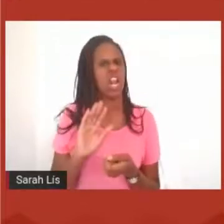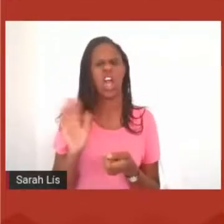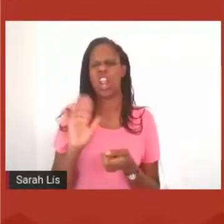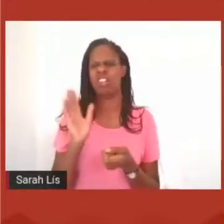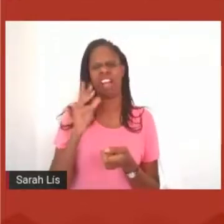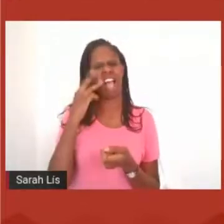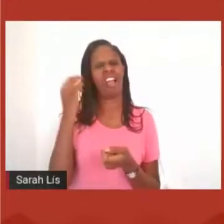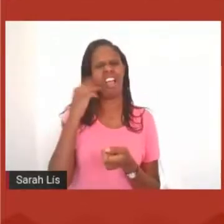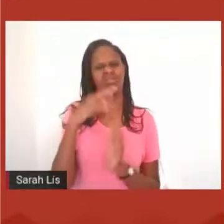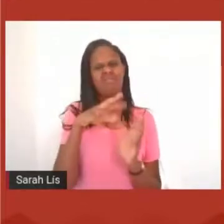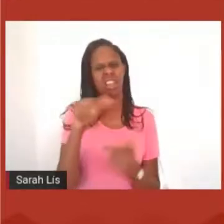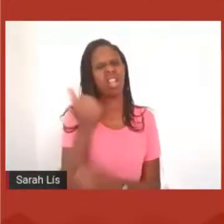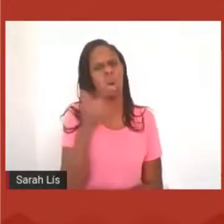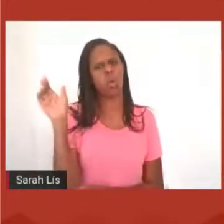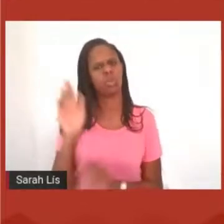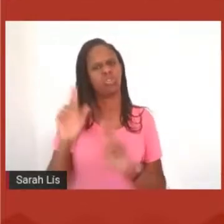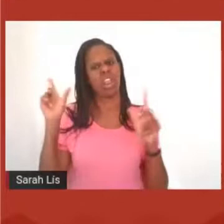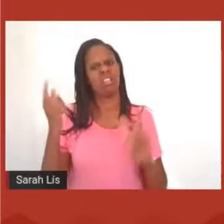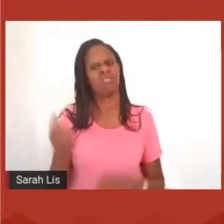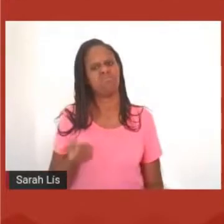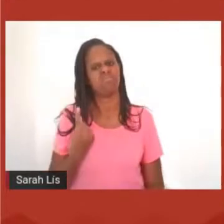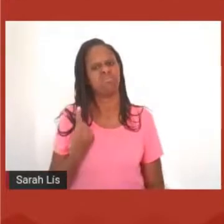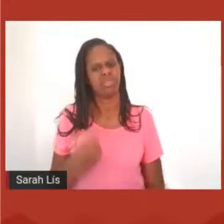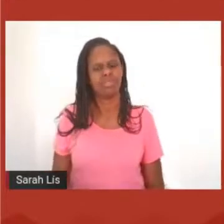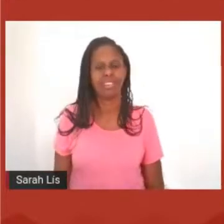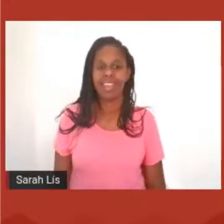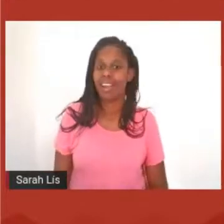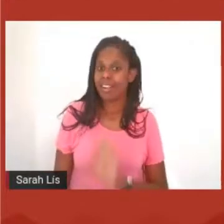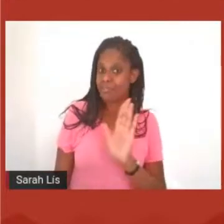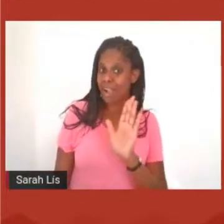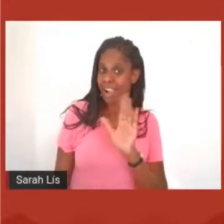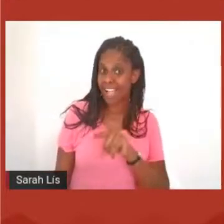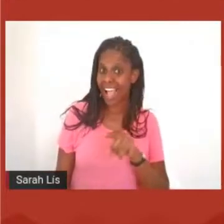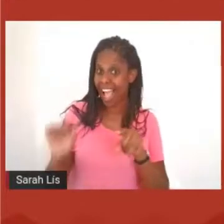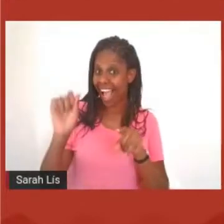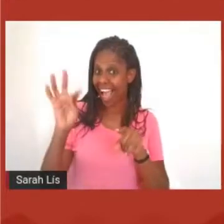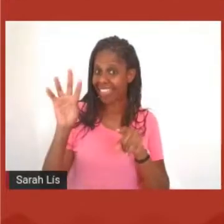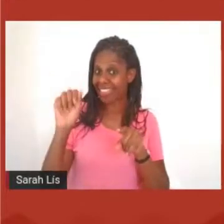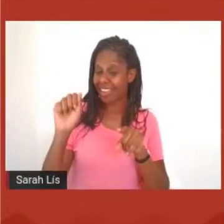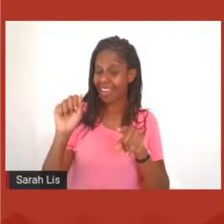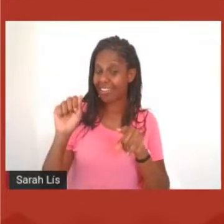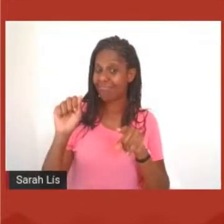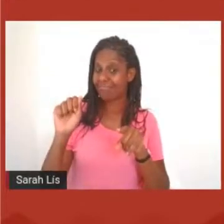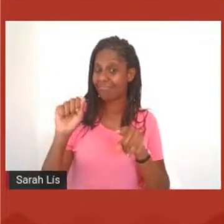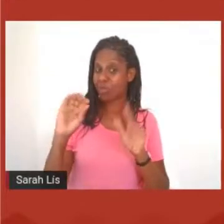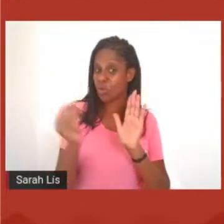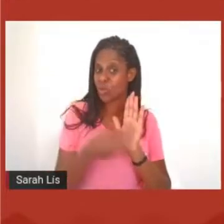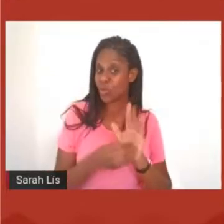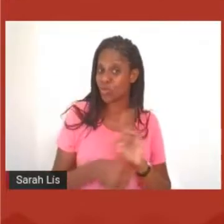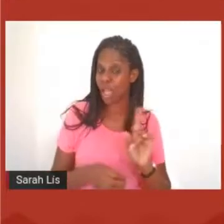É que essa não vai para a ata, viu, Anaís? Mas é uma questão pertinente, hein, olha.